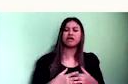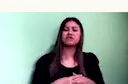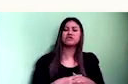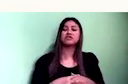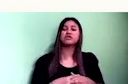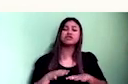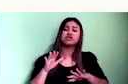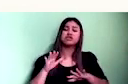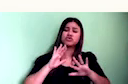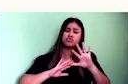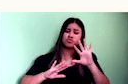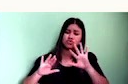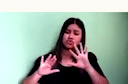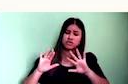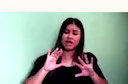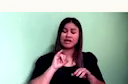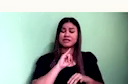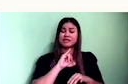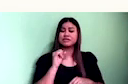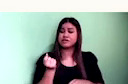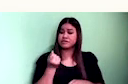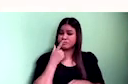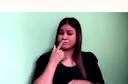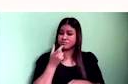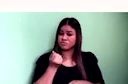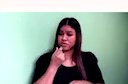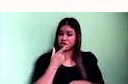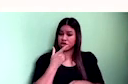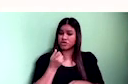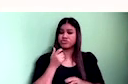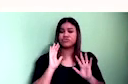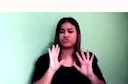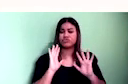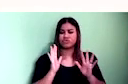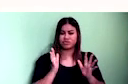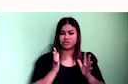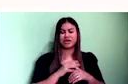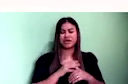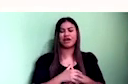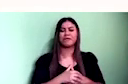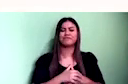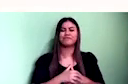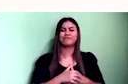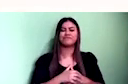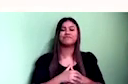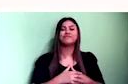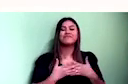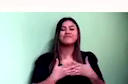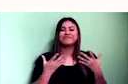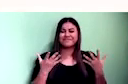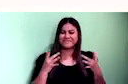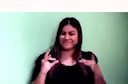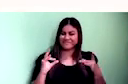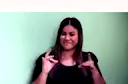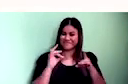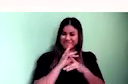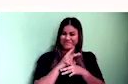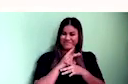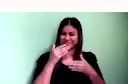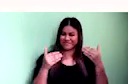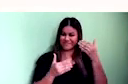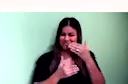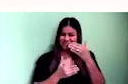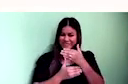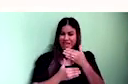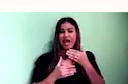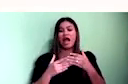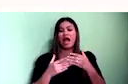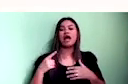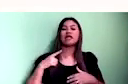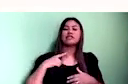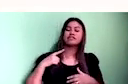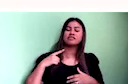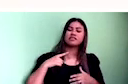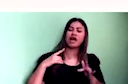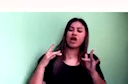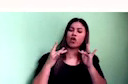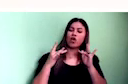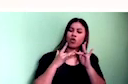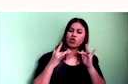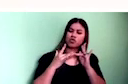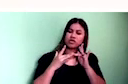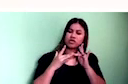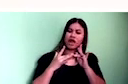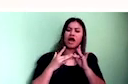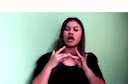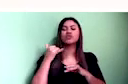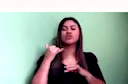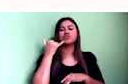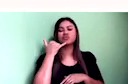depressores do sistema nervoso. É isso, gente. Obrigada, tá? Eu deixei aí meu contato, que é o e-mail, também o